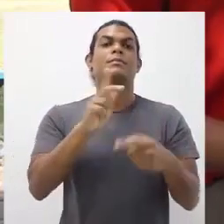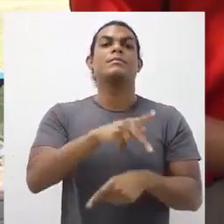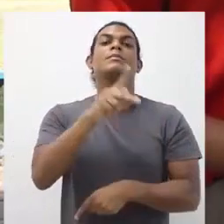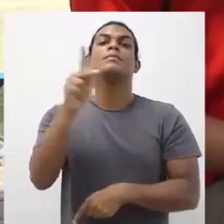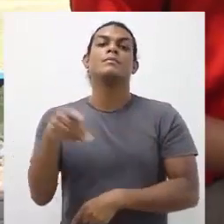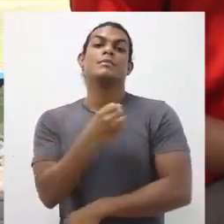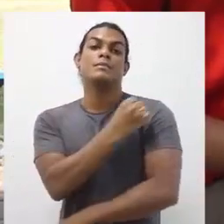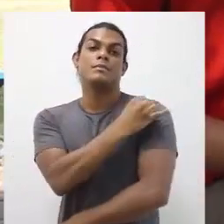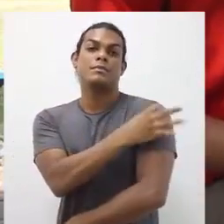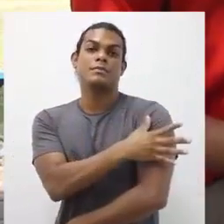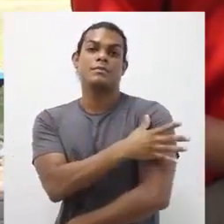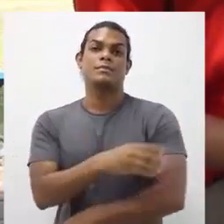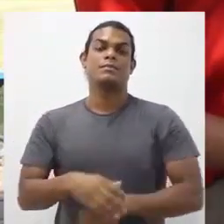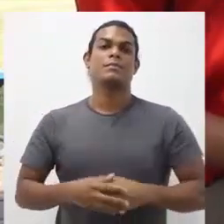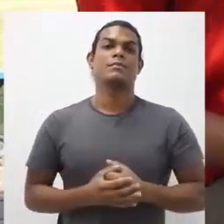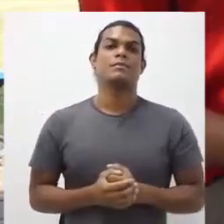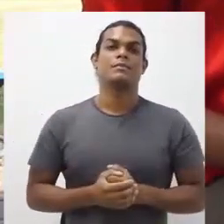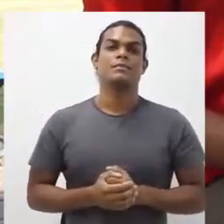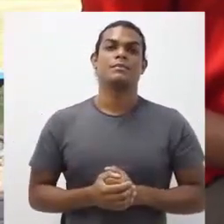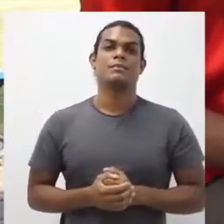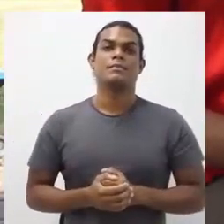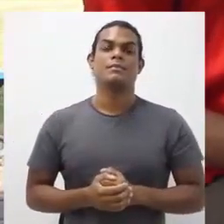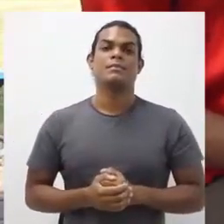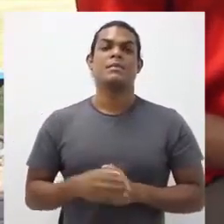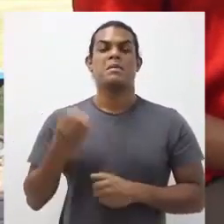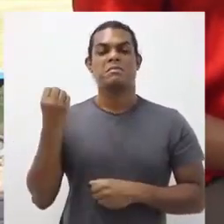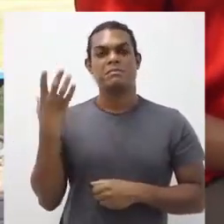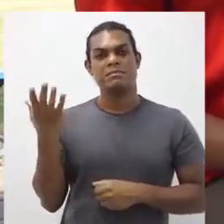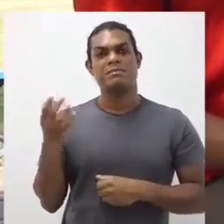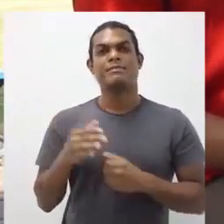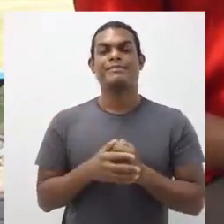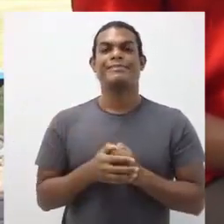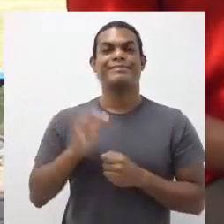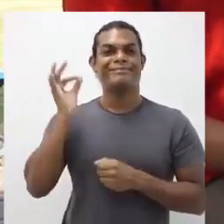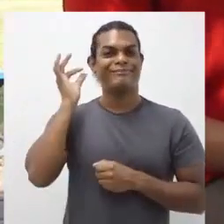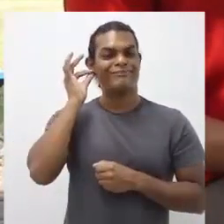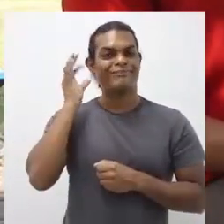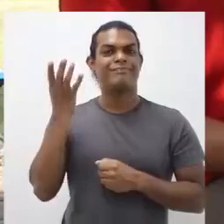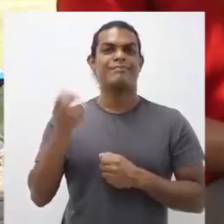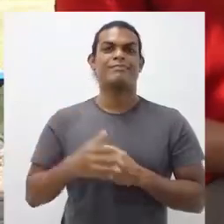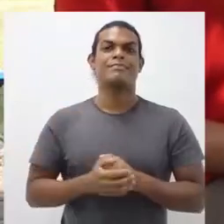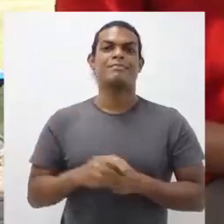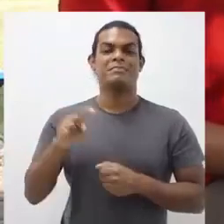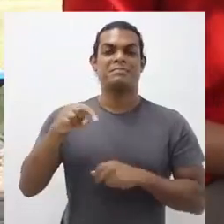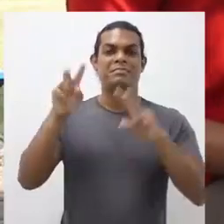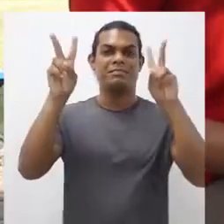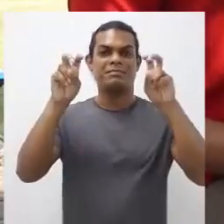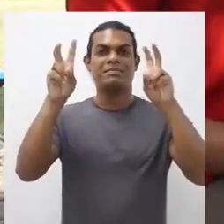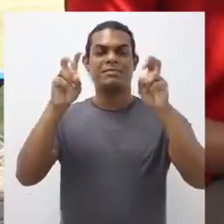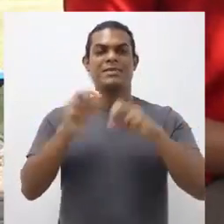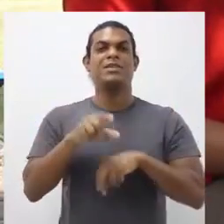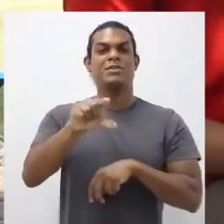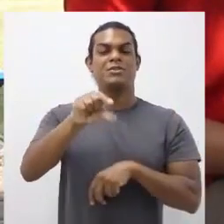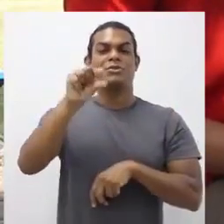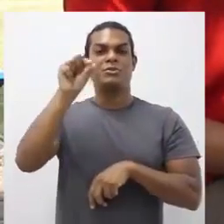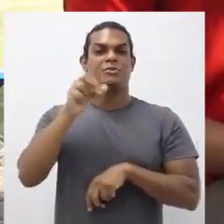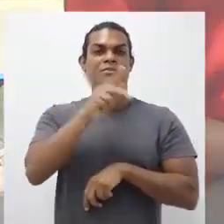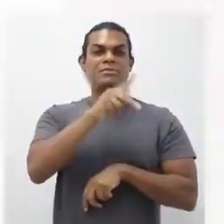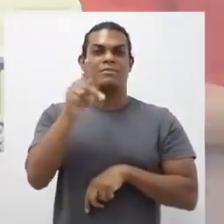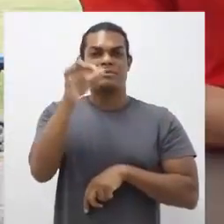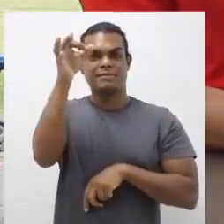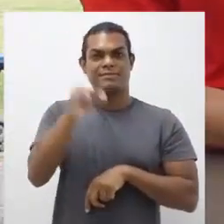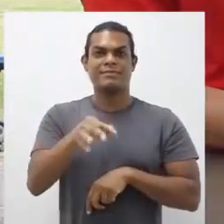ensino fundamental. Muito bem, professora Flávia, excelente nesse assunto, fizemos uma boa